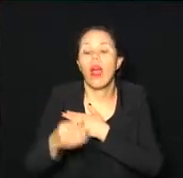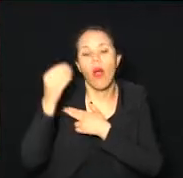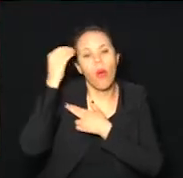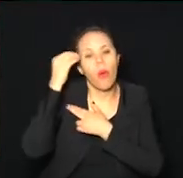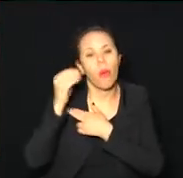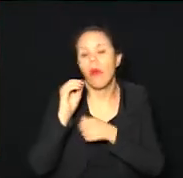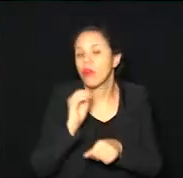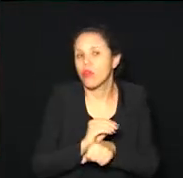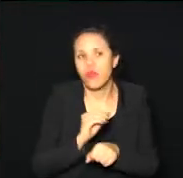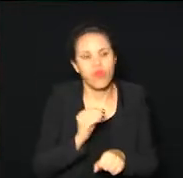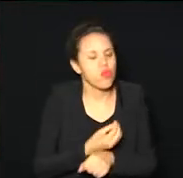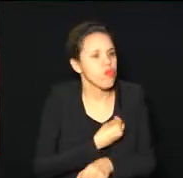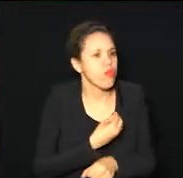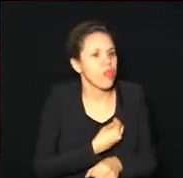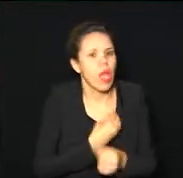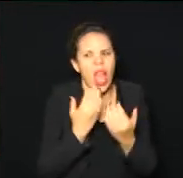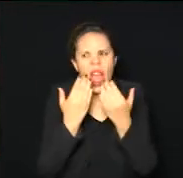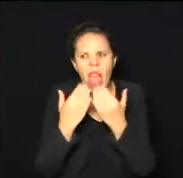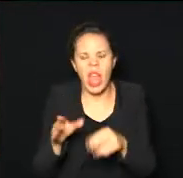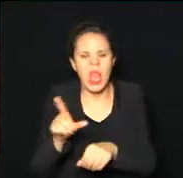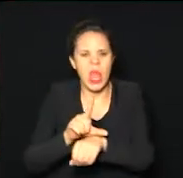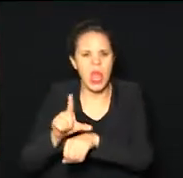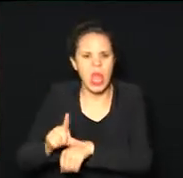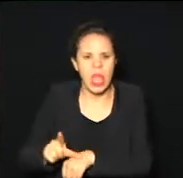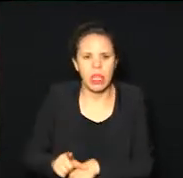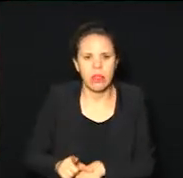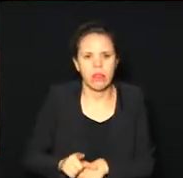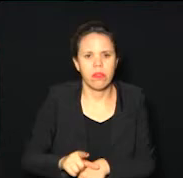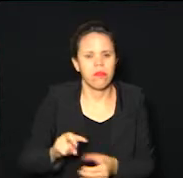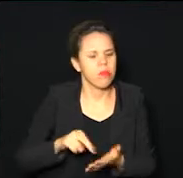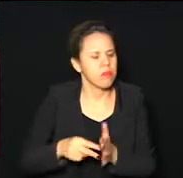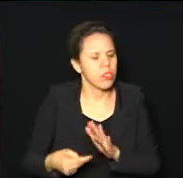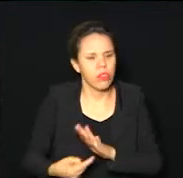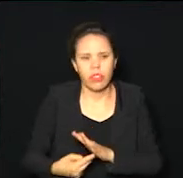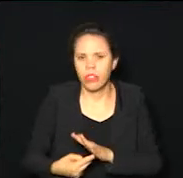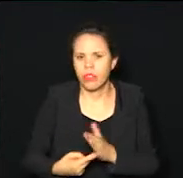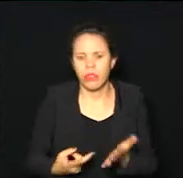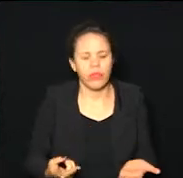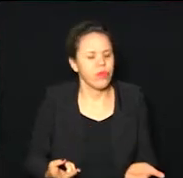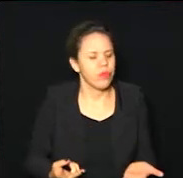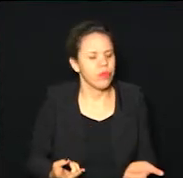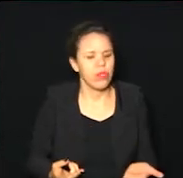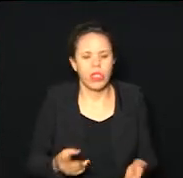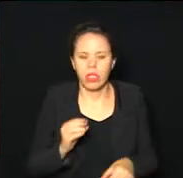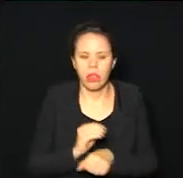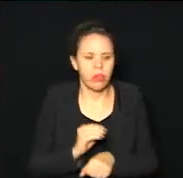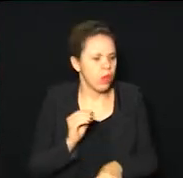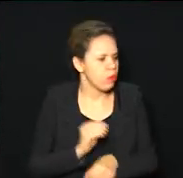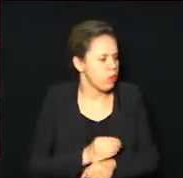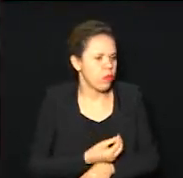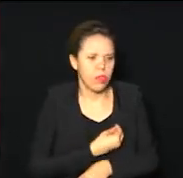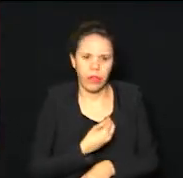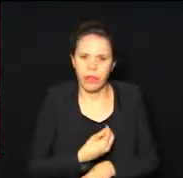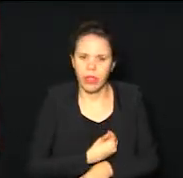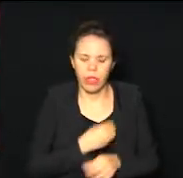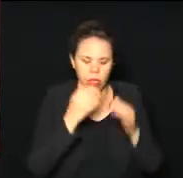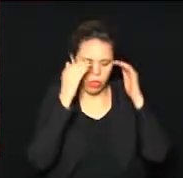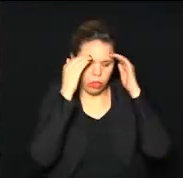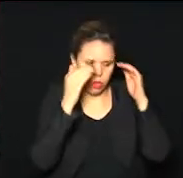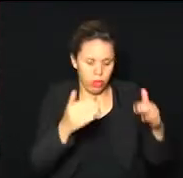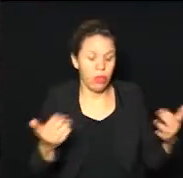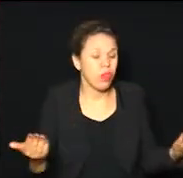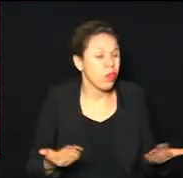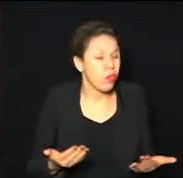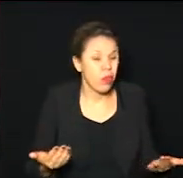preservou vida. Abrir o comércio significa a não preservação da vida e não seguir aquilo que